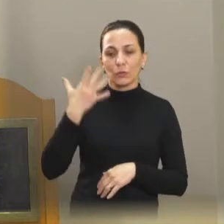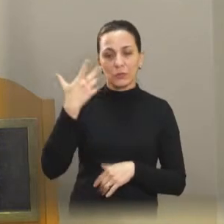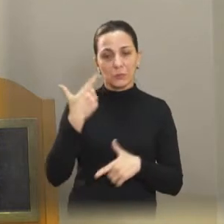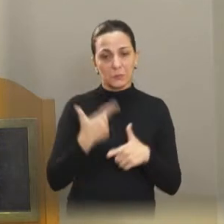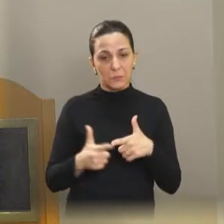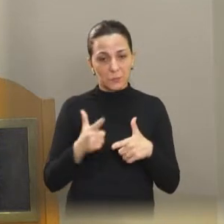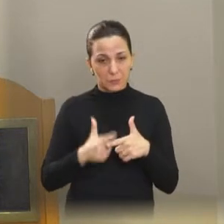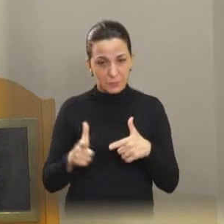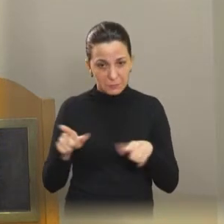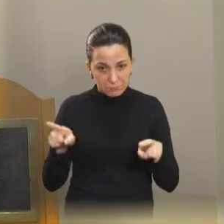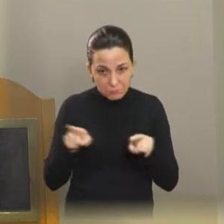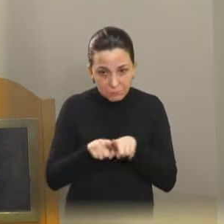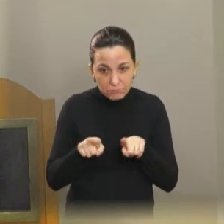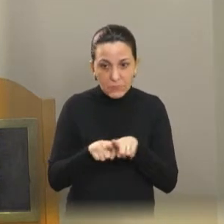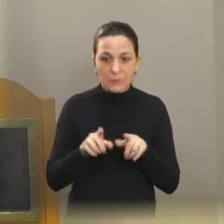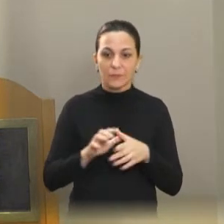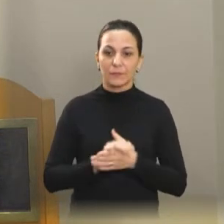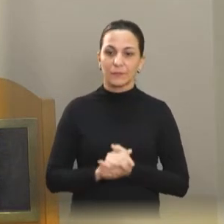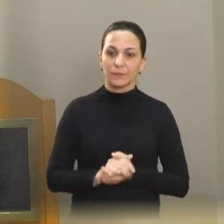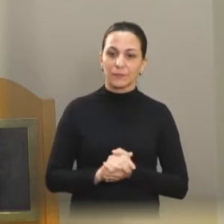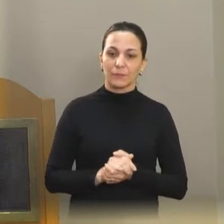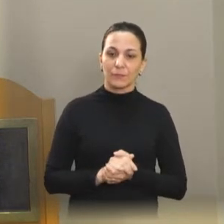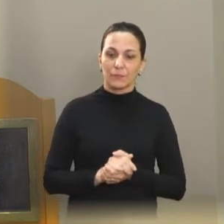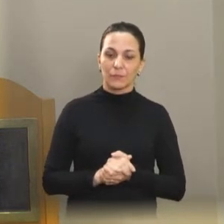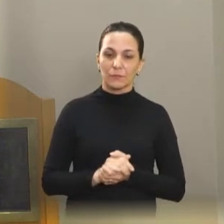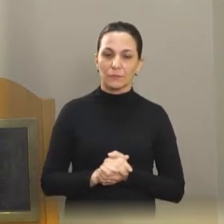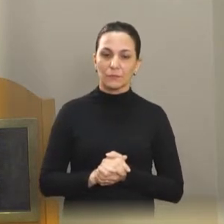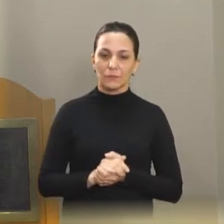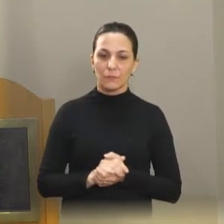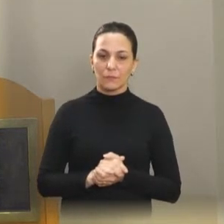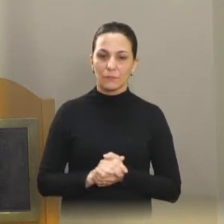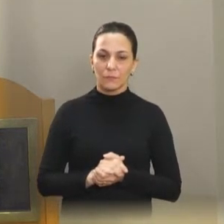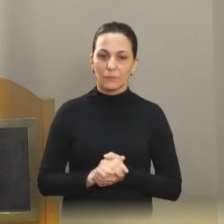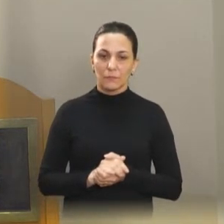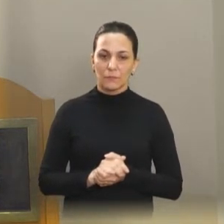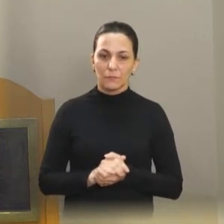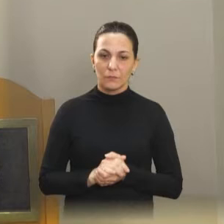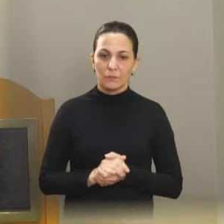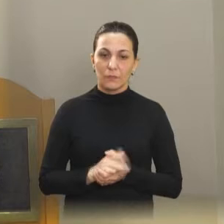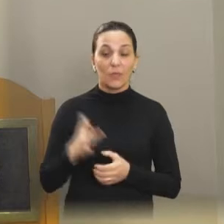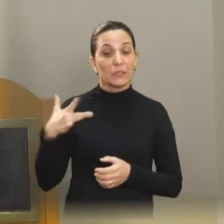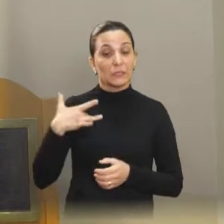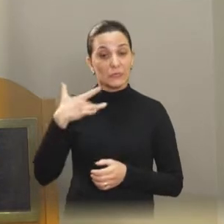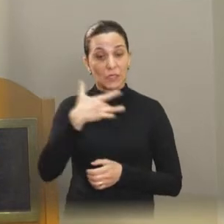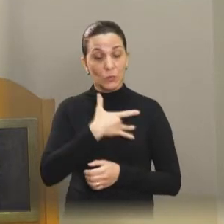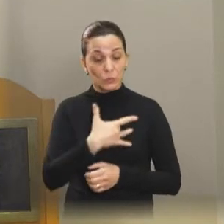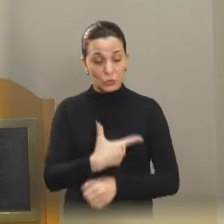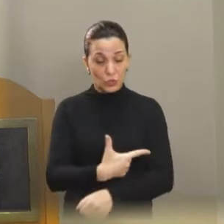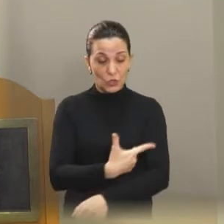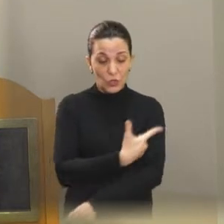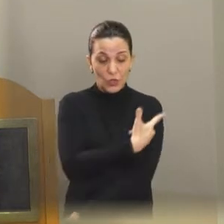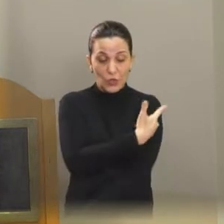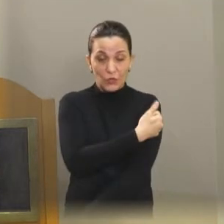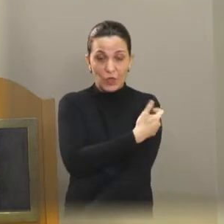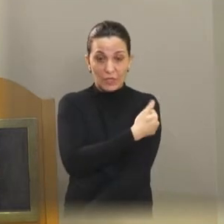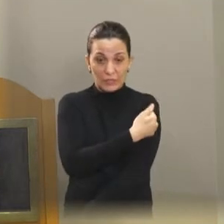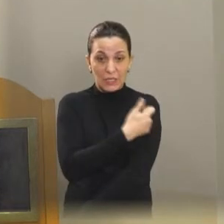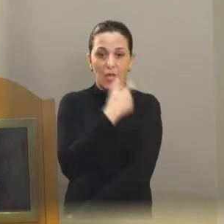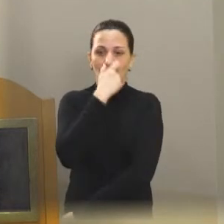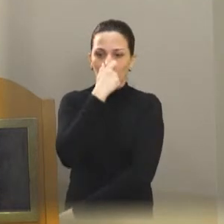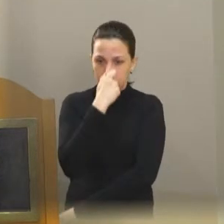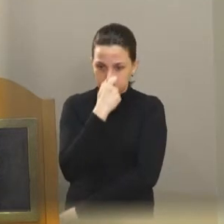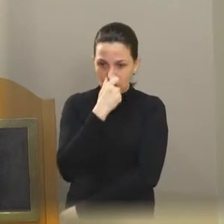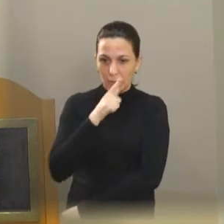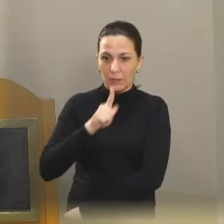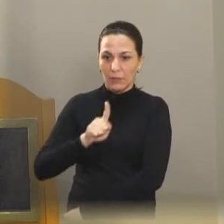tipo de coisa também e falar como de falar de saúde vacina contra gripe que a